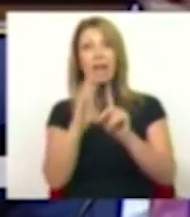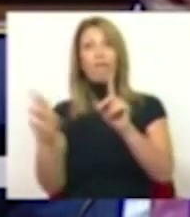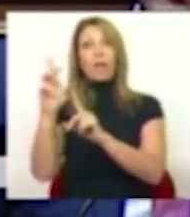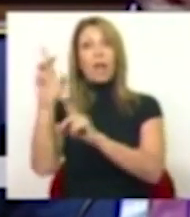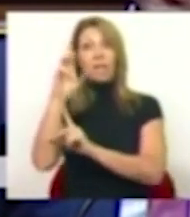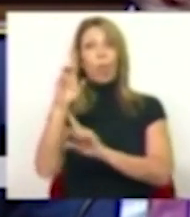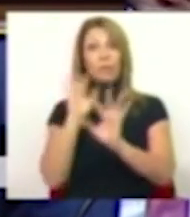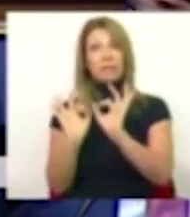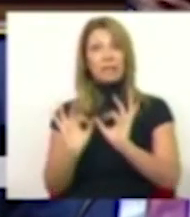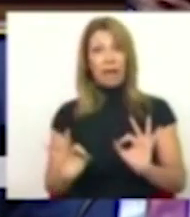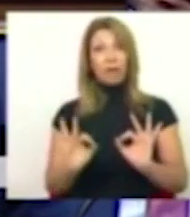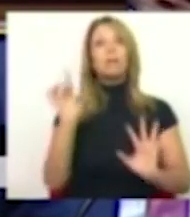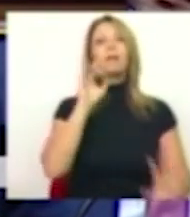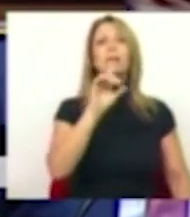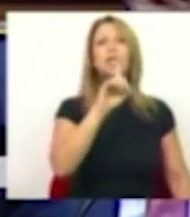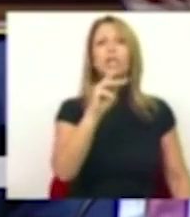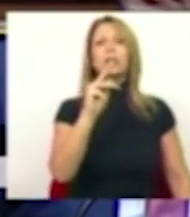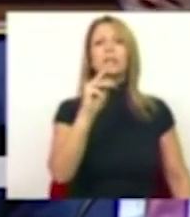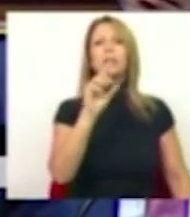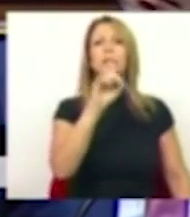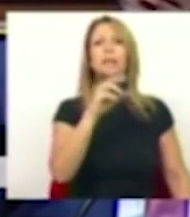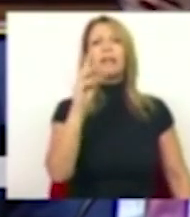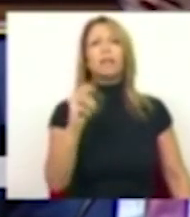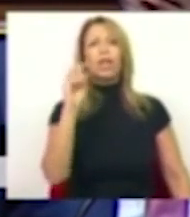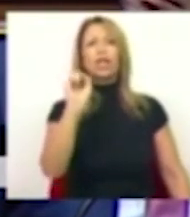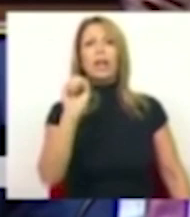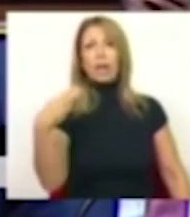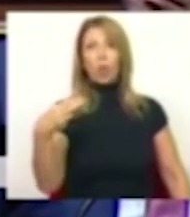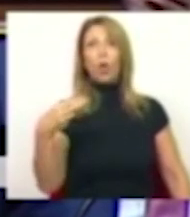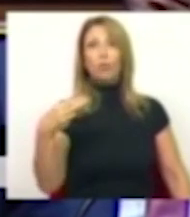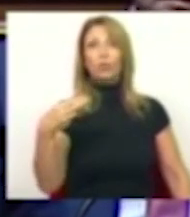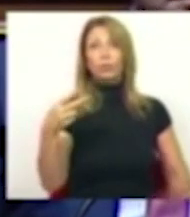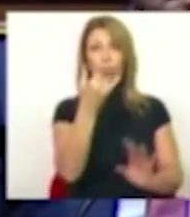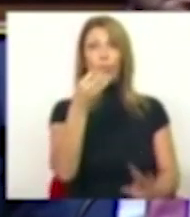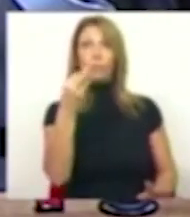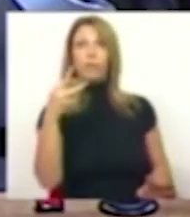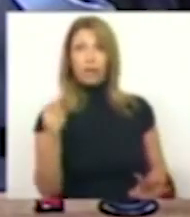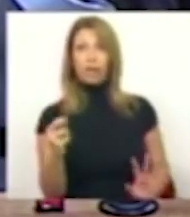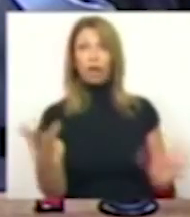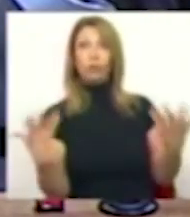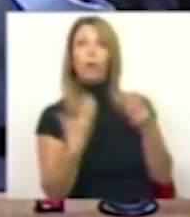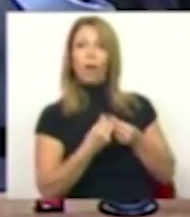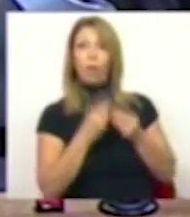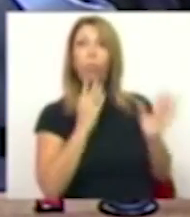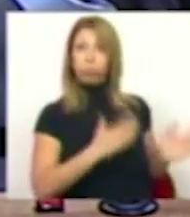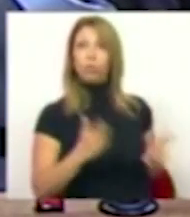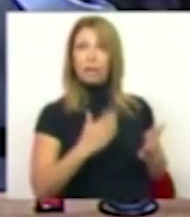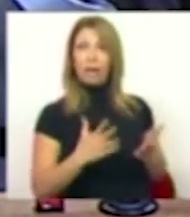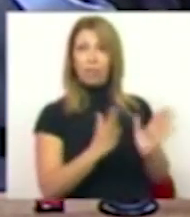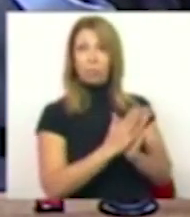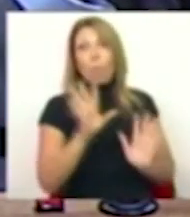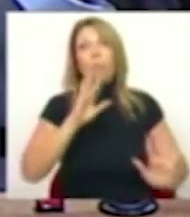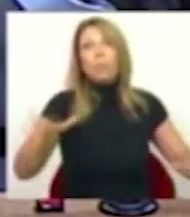673 euros em 2023. Isso somado com a produtividade, posso ter ouvido mal. Mas é isso mesmo, ou